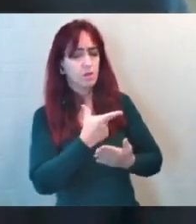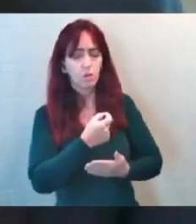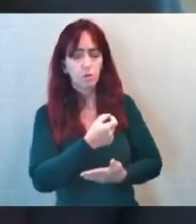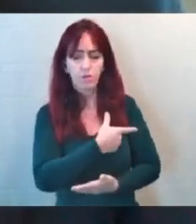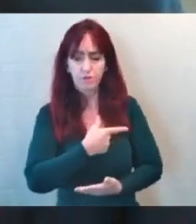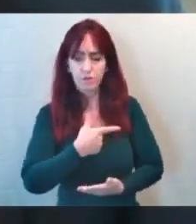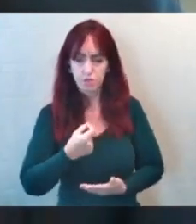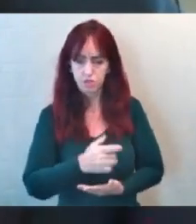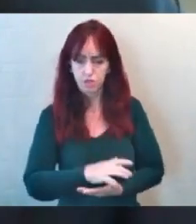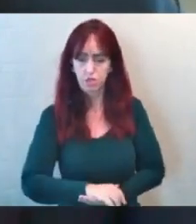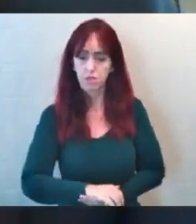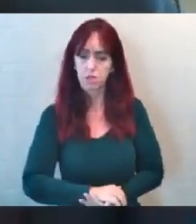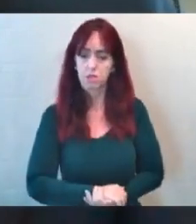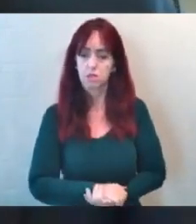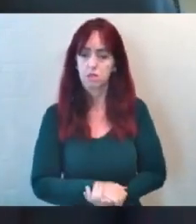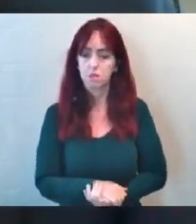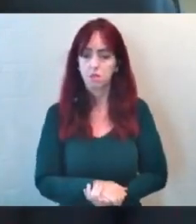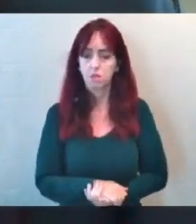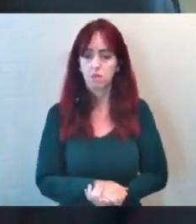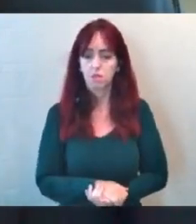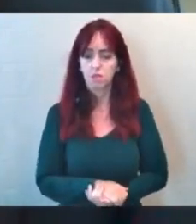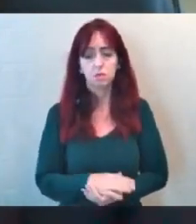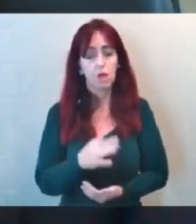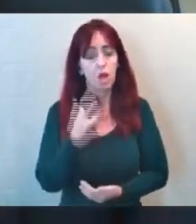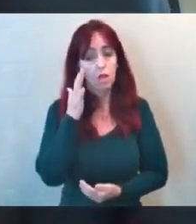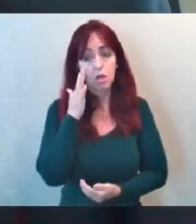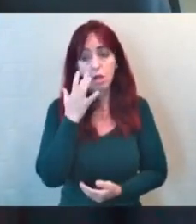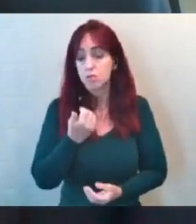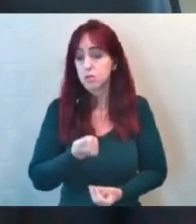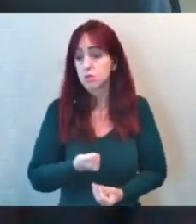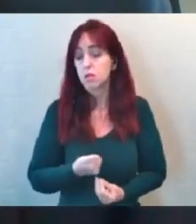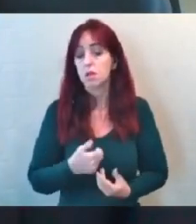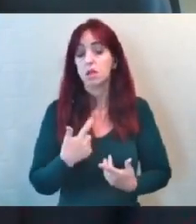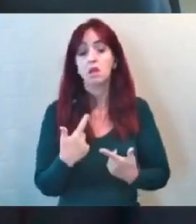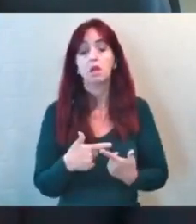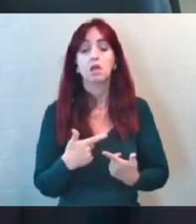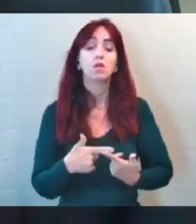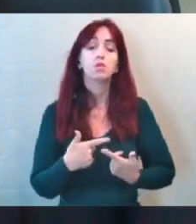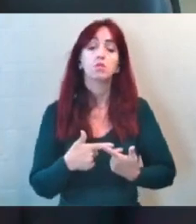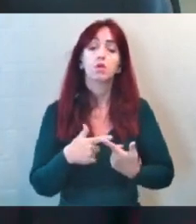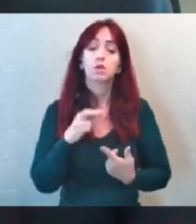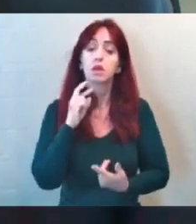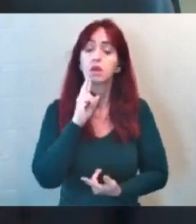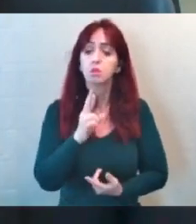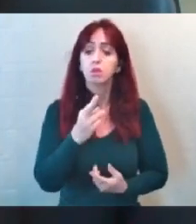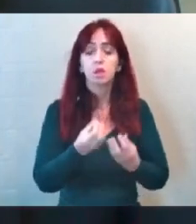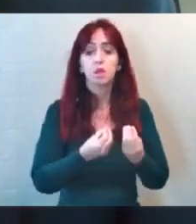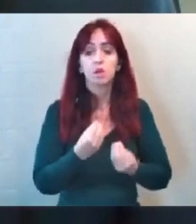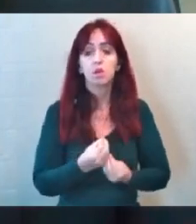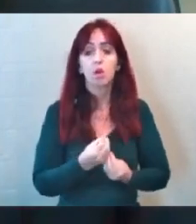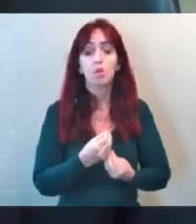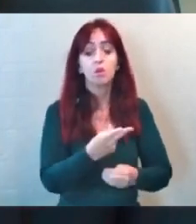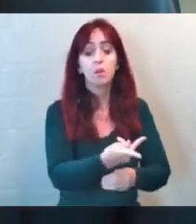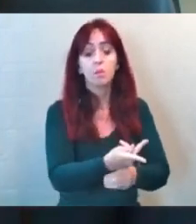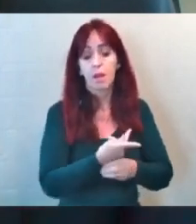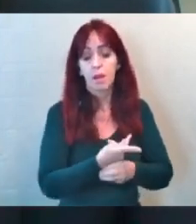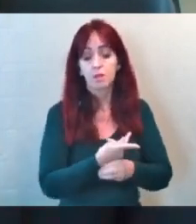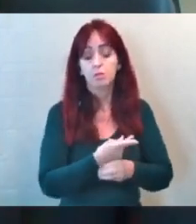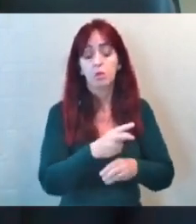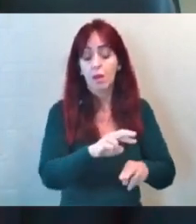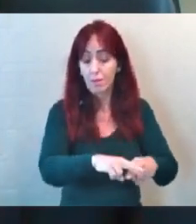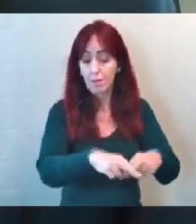Primeiro... Sim, não posso classificar, acho que seria equivocado da minha parte, classificar como empréstimo. Houve uma aquisição de